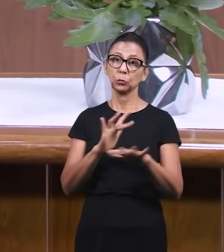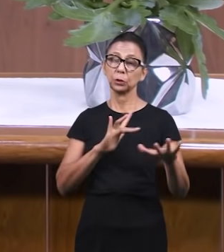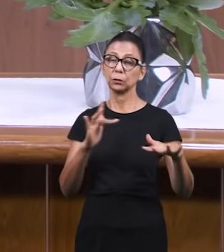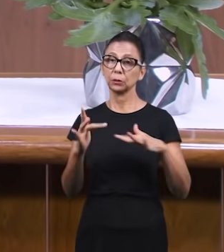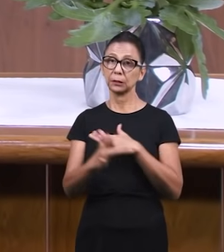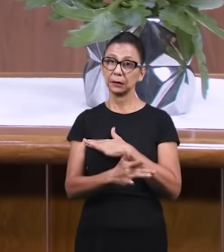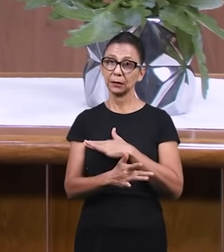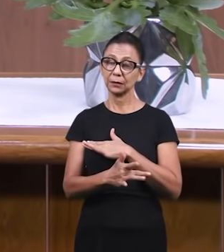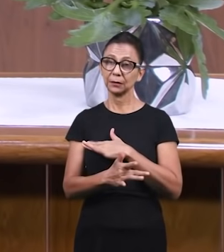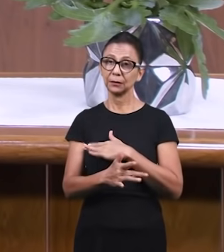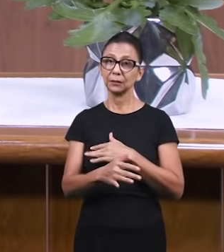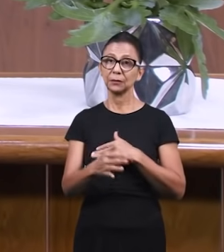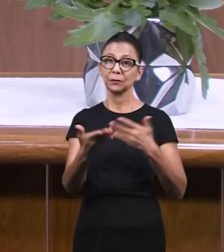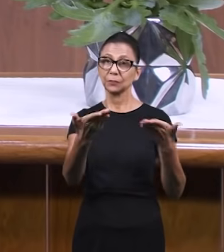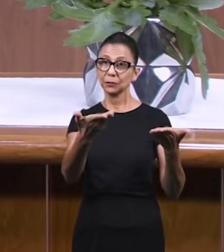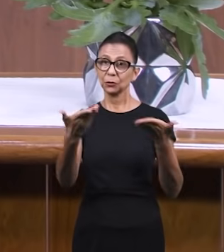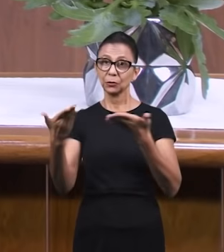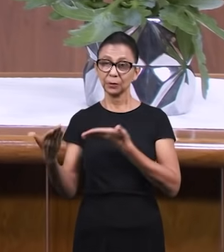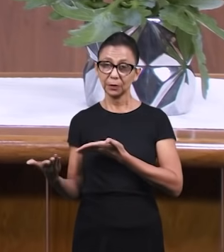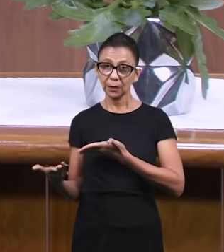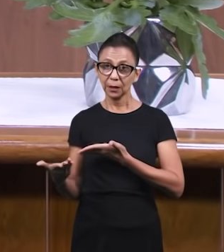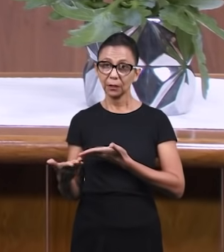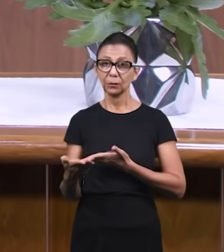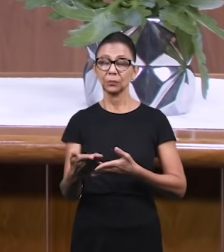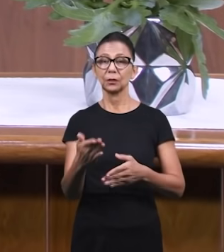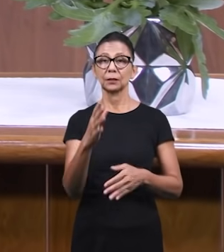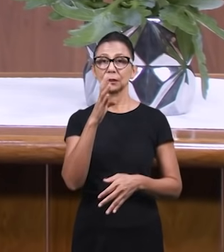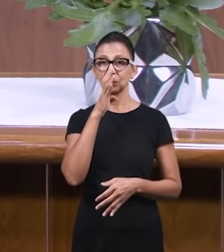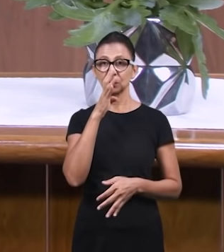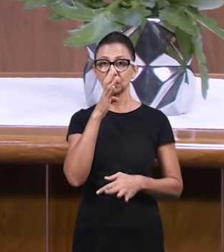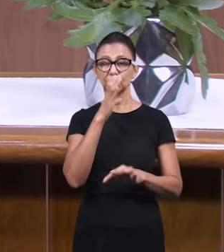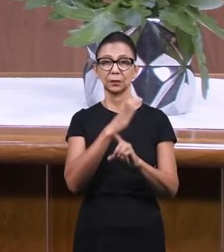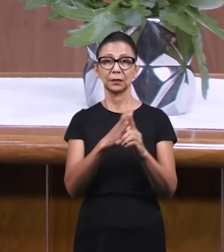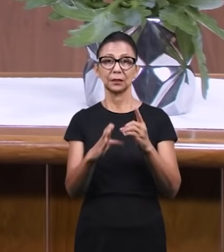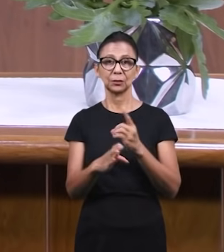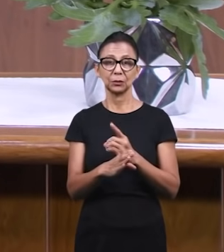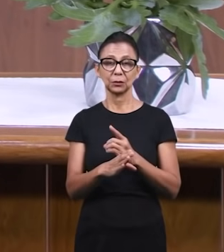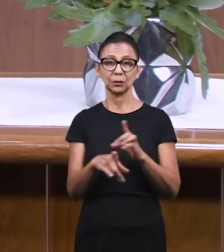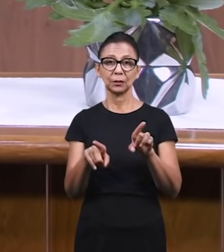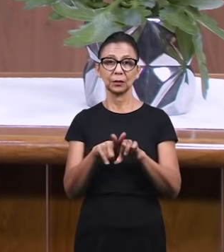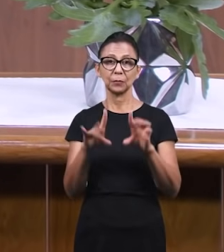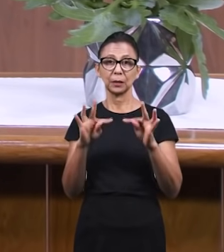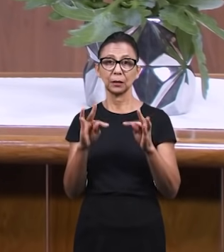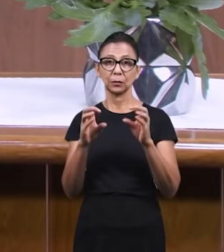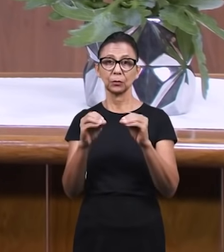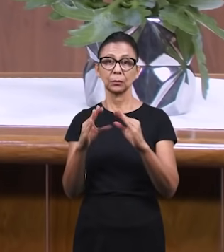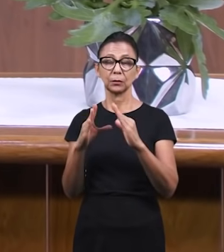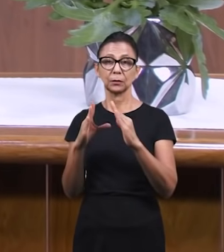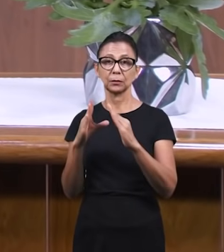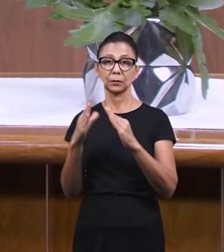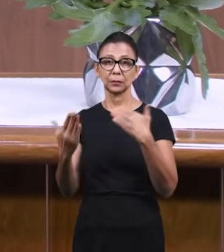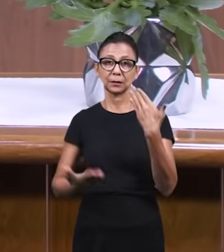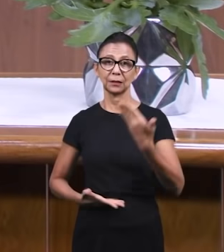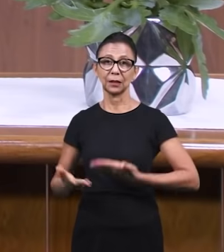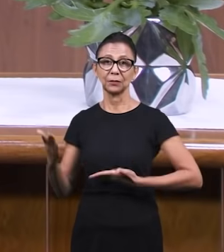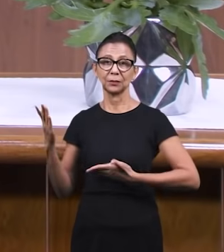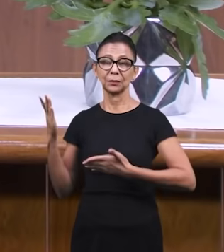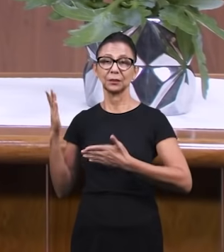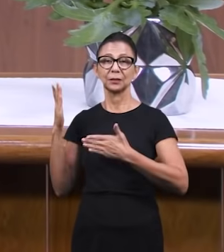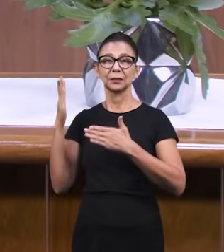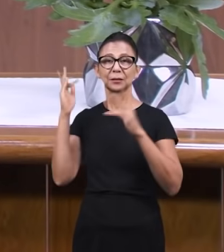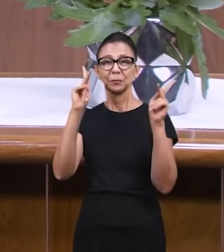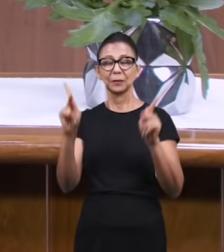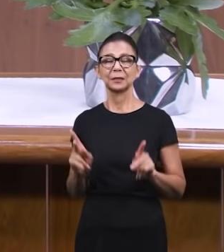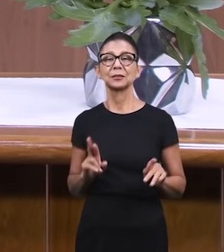nosso convidado para que participe conosco deste culto. A toda a igreja nós saudamos com a paz do Senhor.